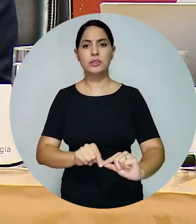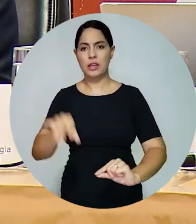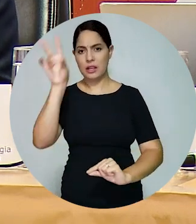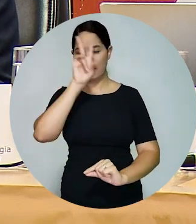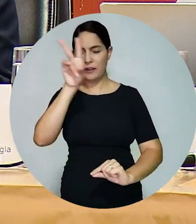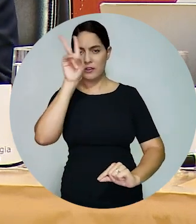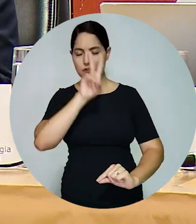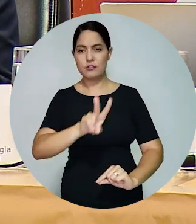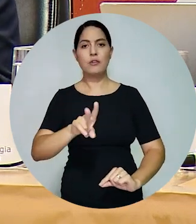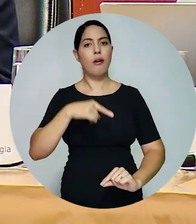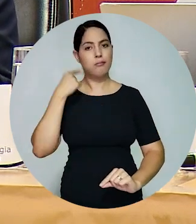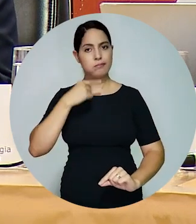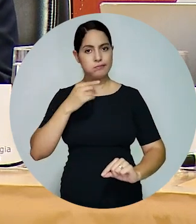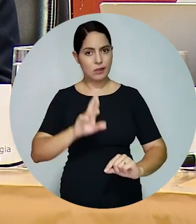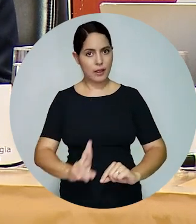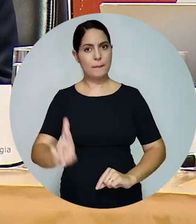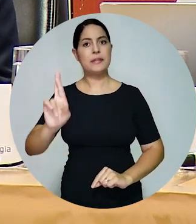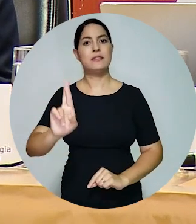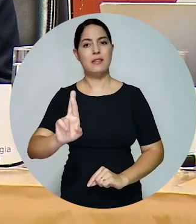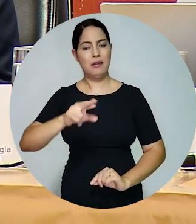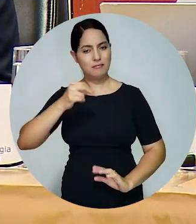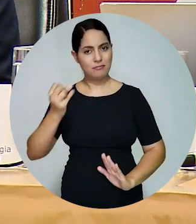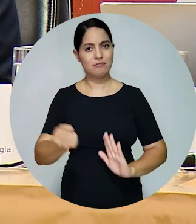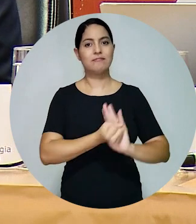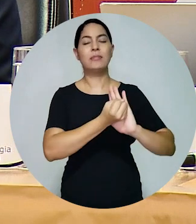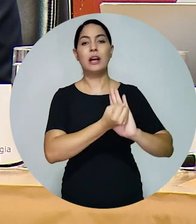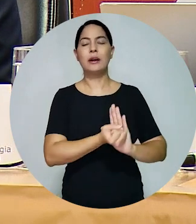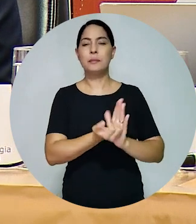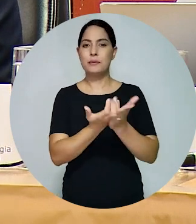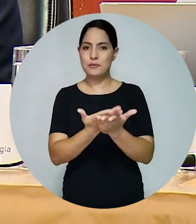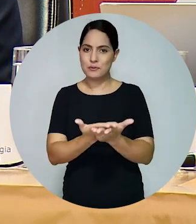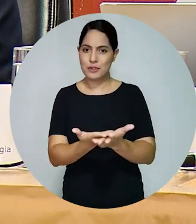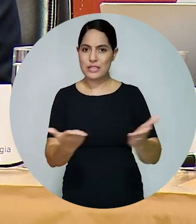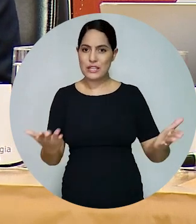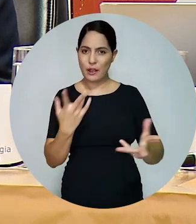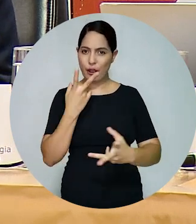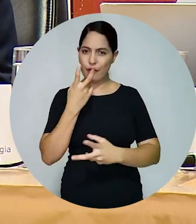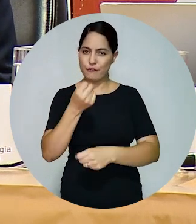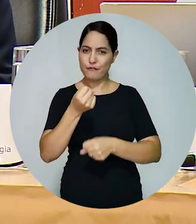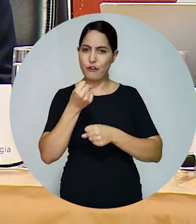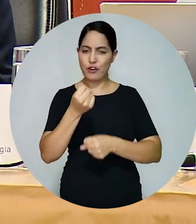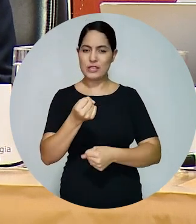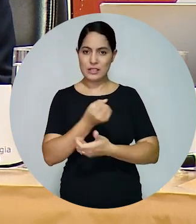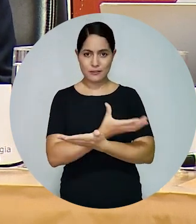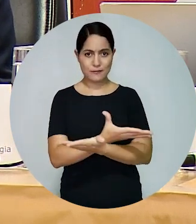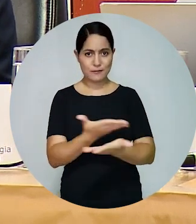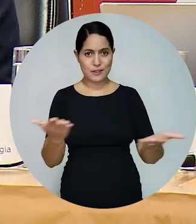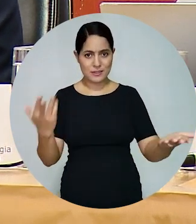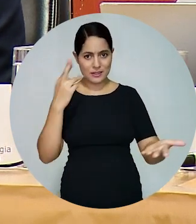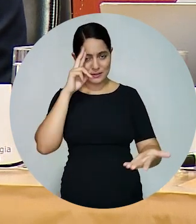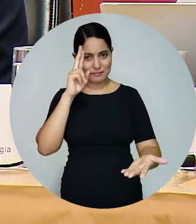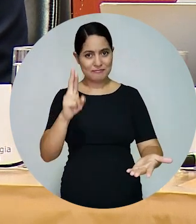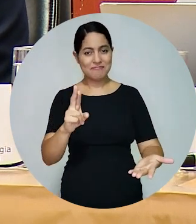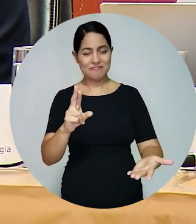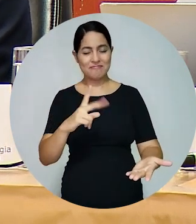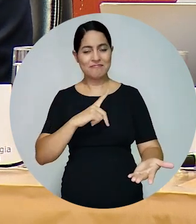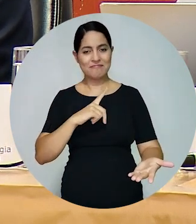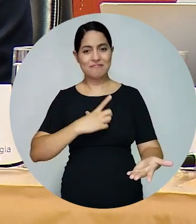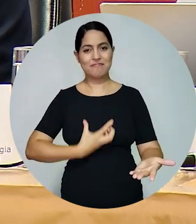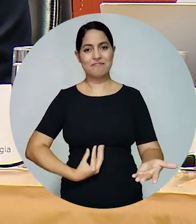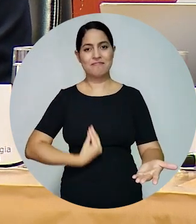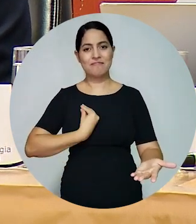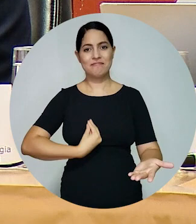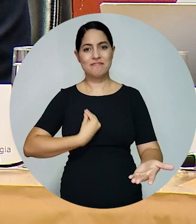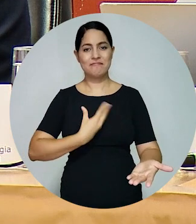honroso de, nessa quadra histórica, estar representando a advocacia brasileira. E vocês, mais do que ninguém, fazem força, fazem parte